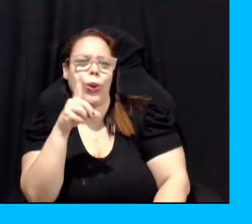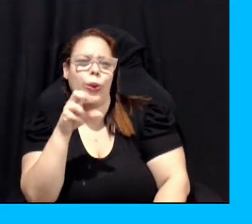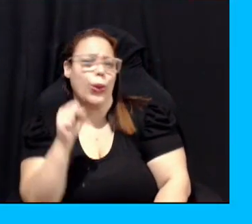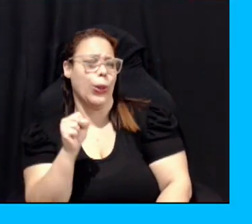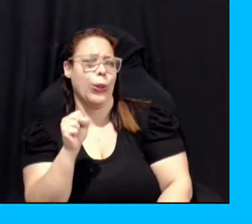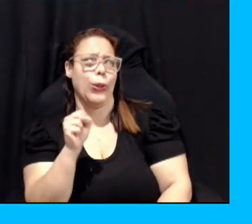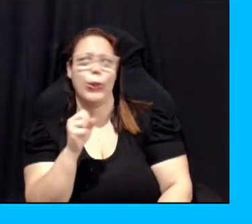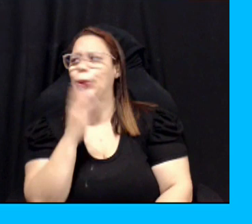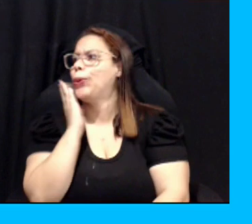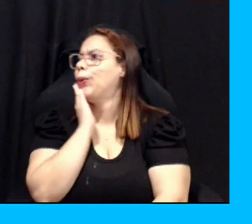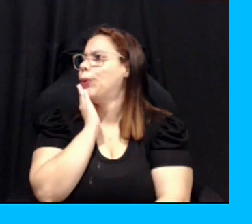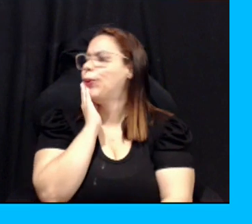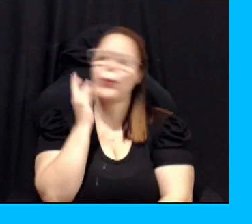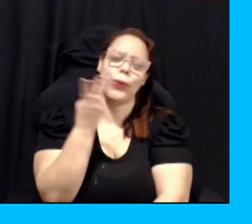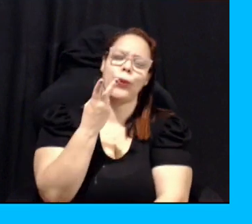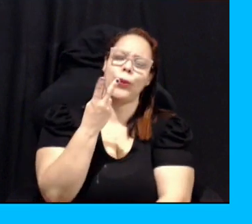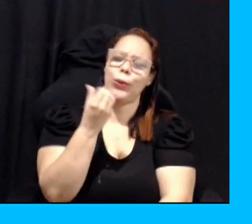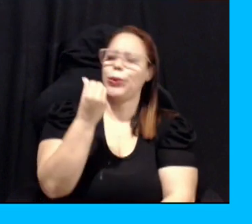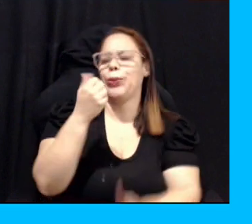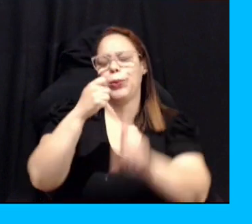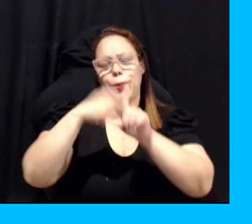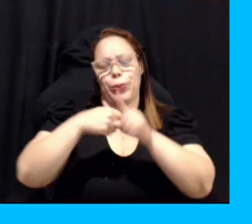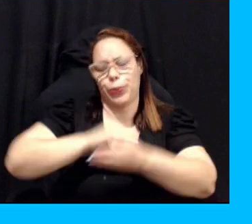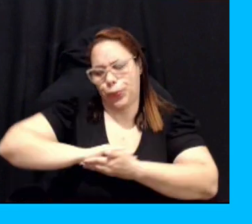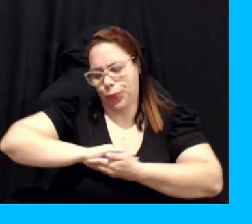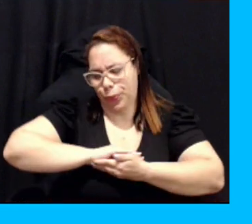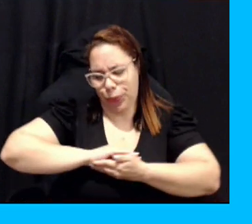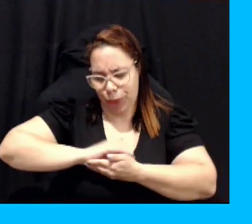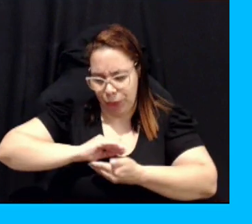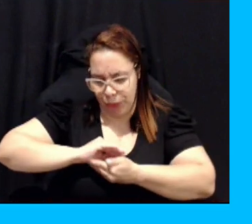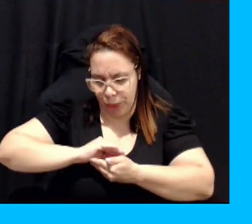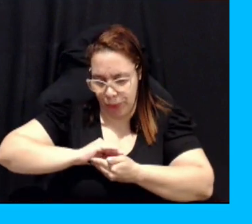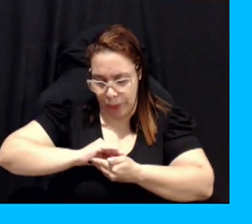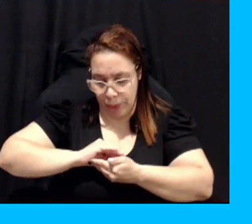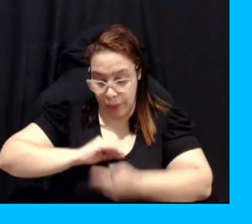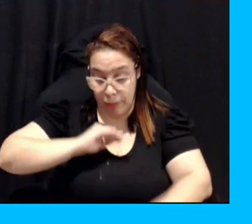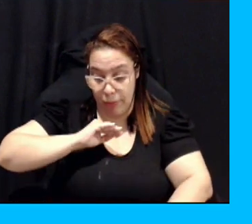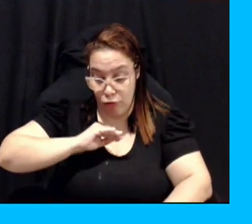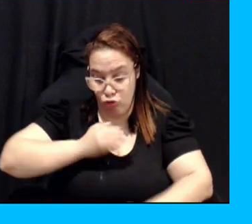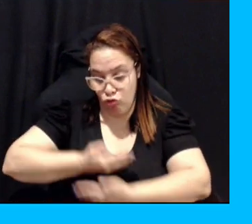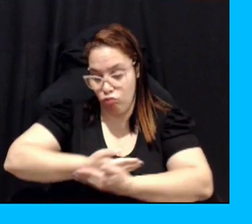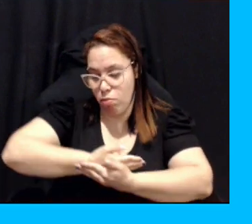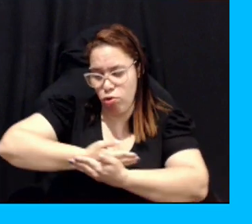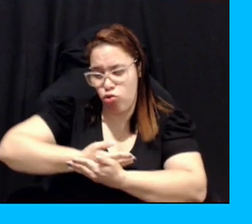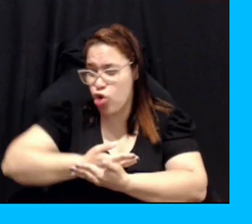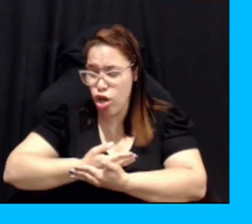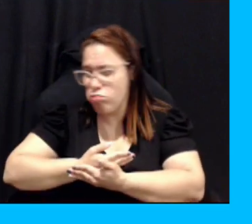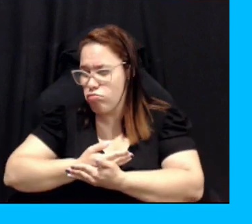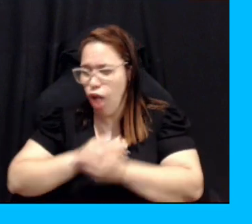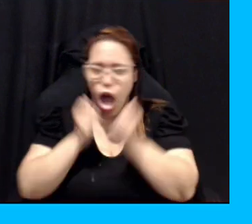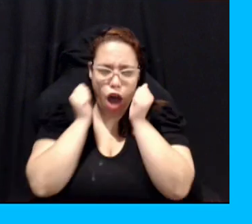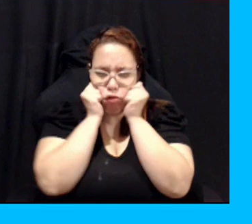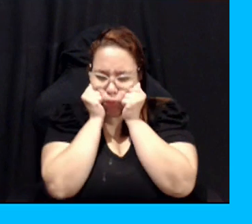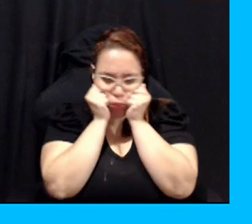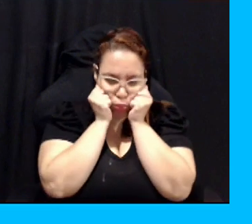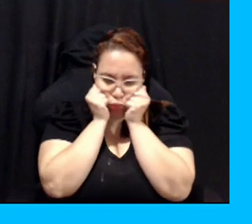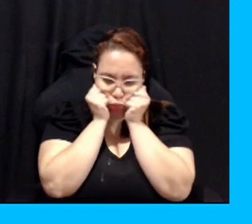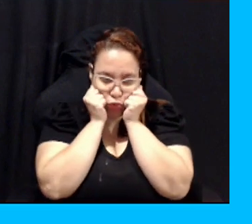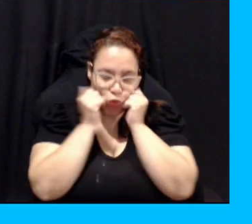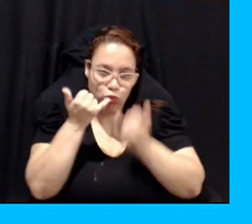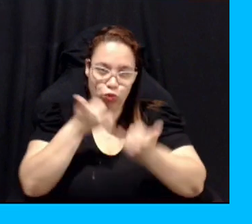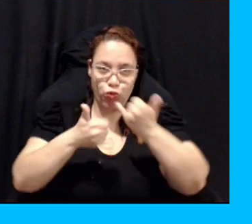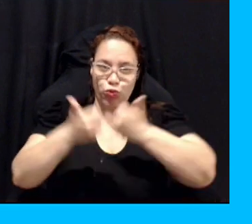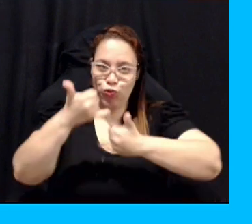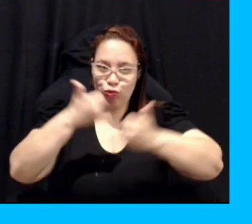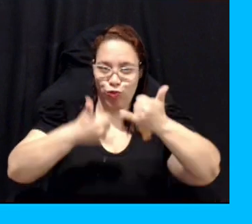entre 2 e 6 meses e deve atingir o porte médio. Como todo filhote, ele adora brincar muito.